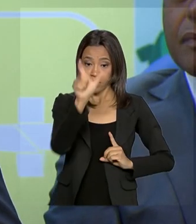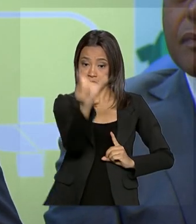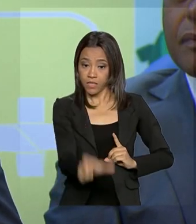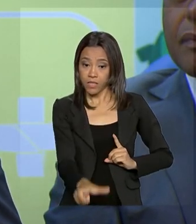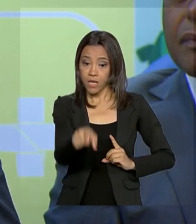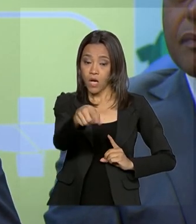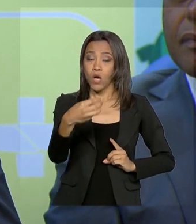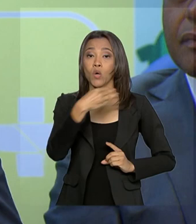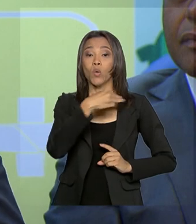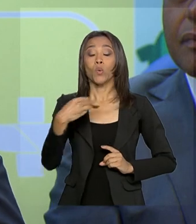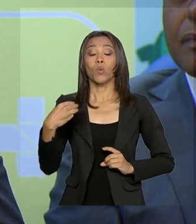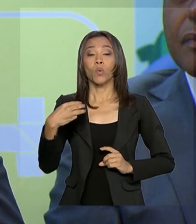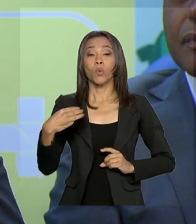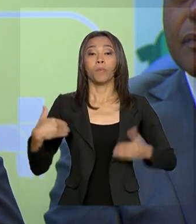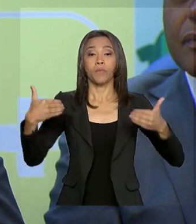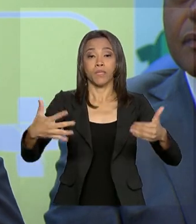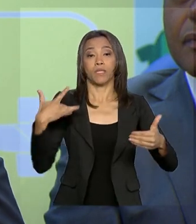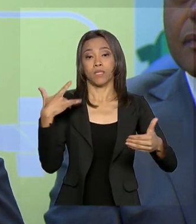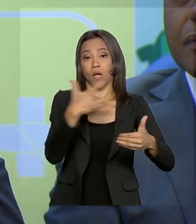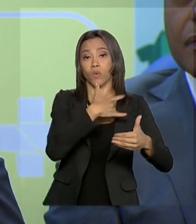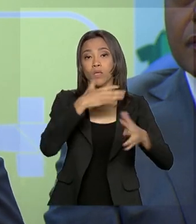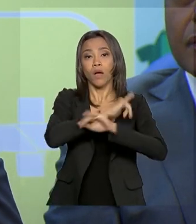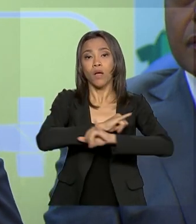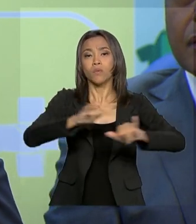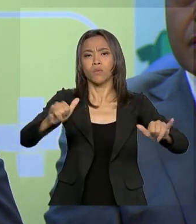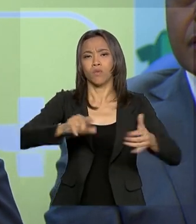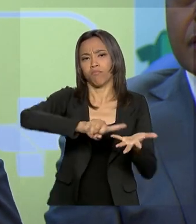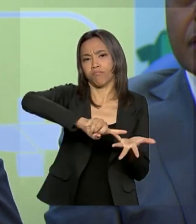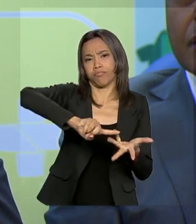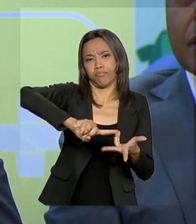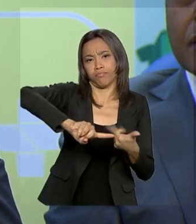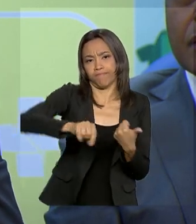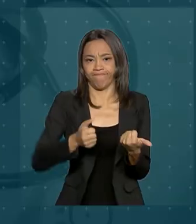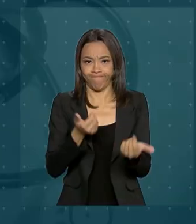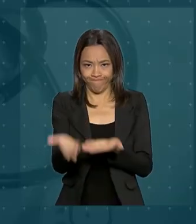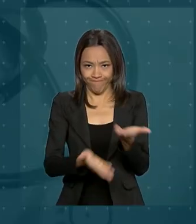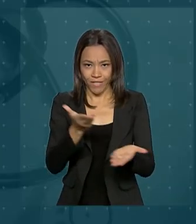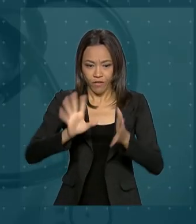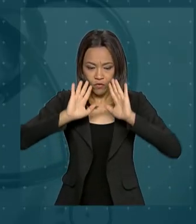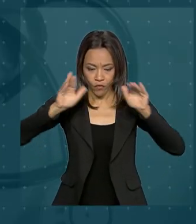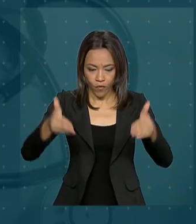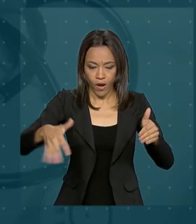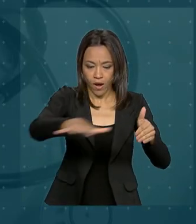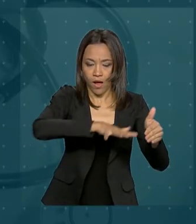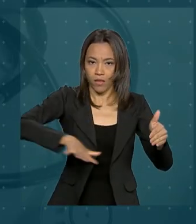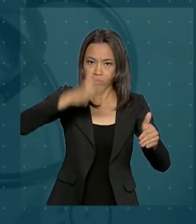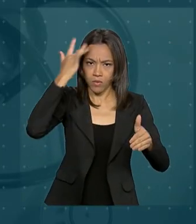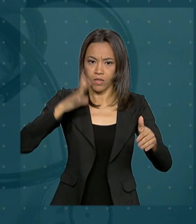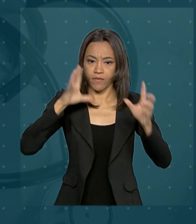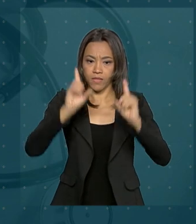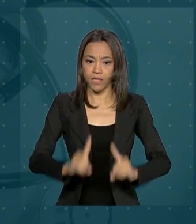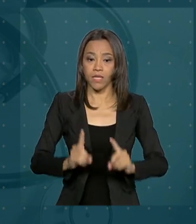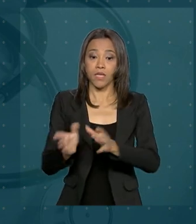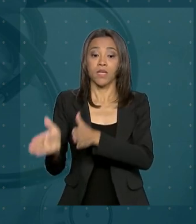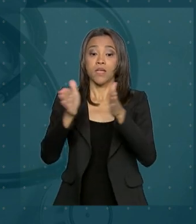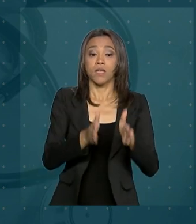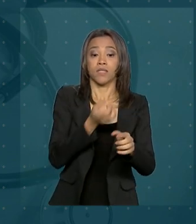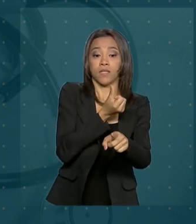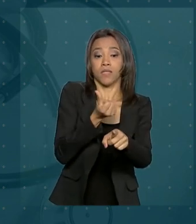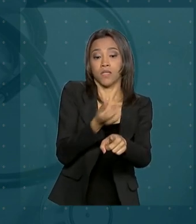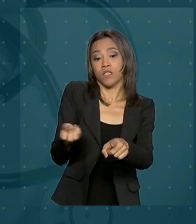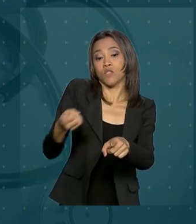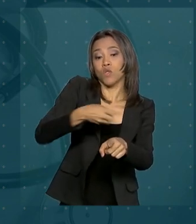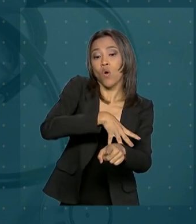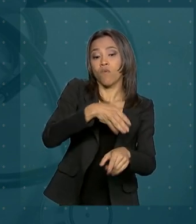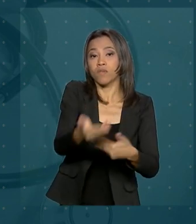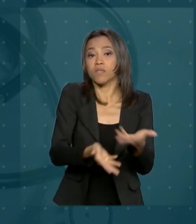ampliação dos serviços de saúde direcionados a essa população. Serão 66 novos serviços que